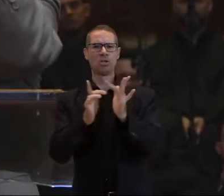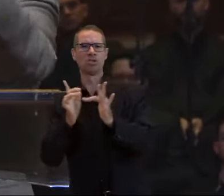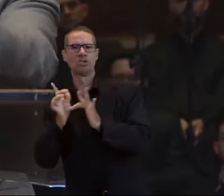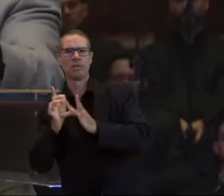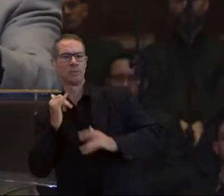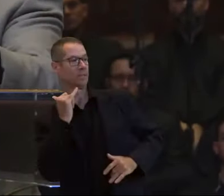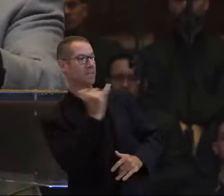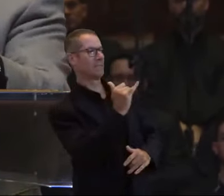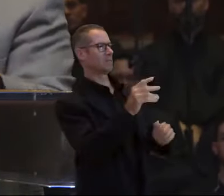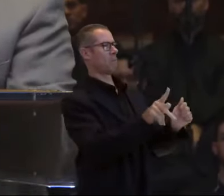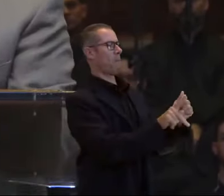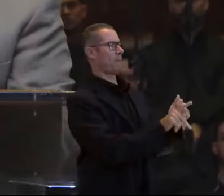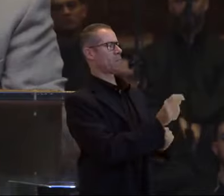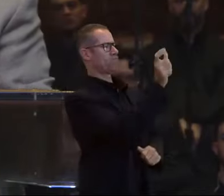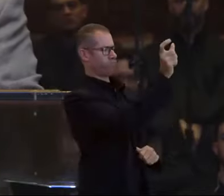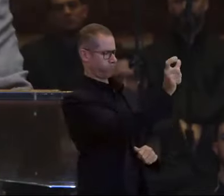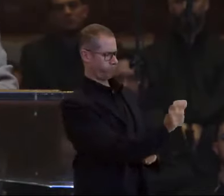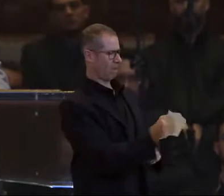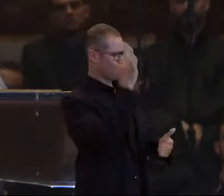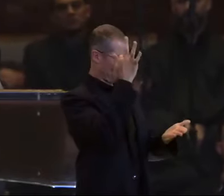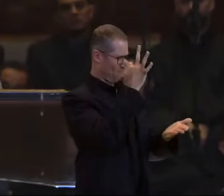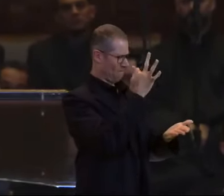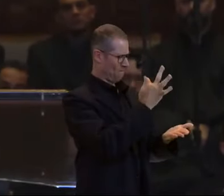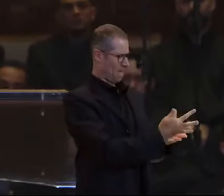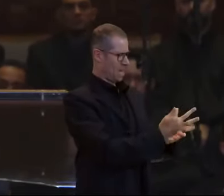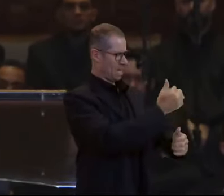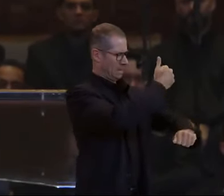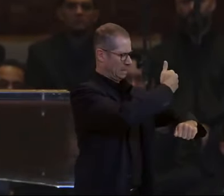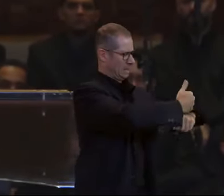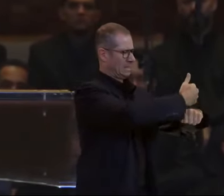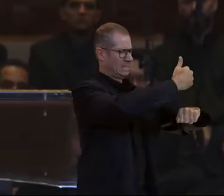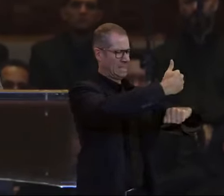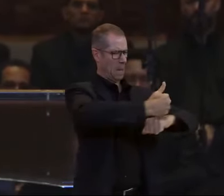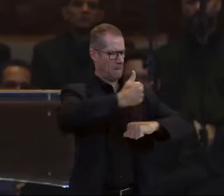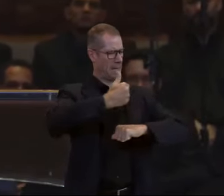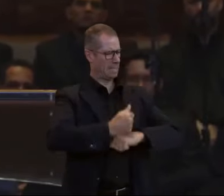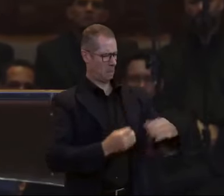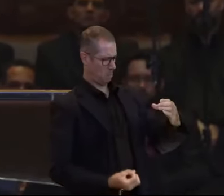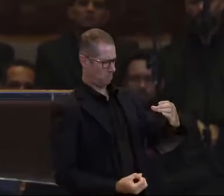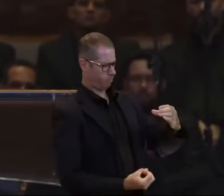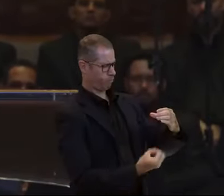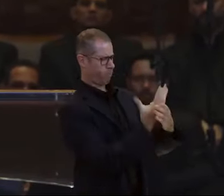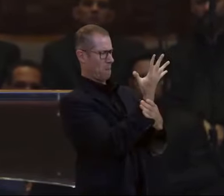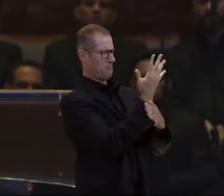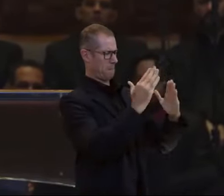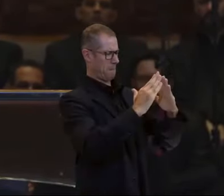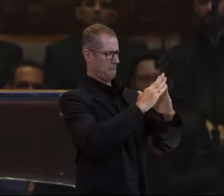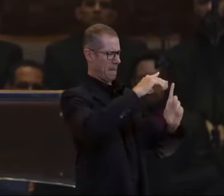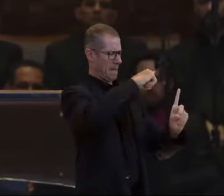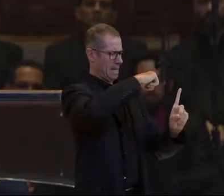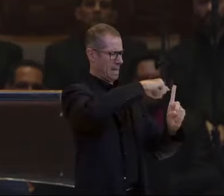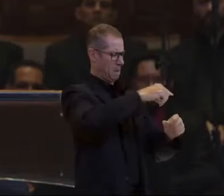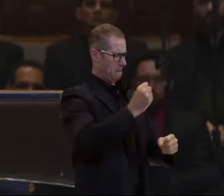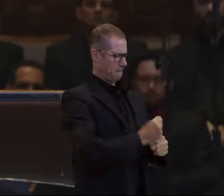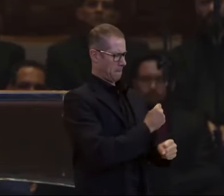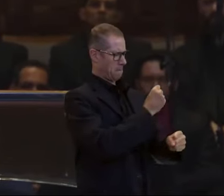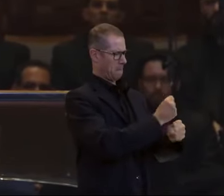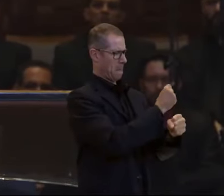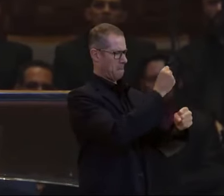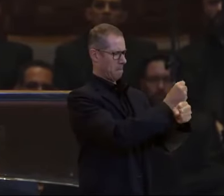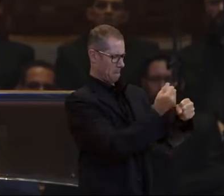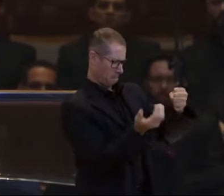essa confissão de fé eu vou estabelecer a minha igreja, eu vou edificar a minha